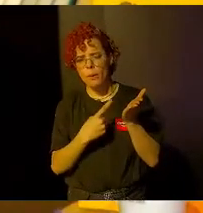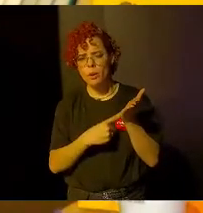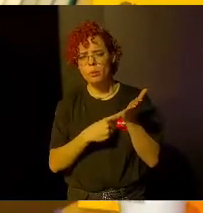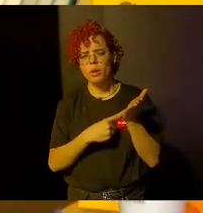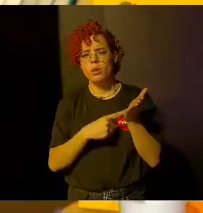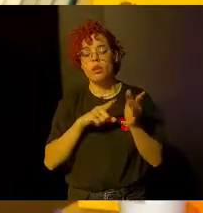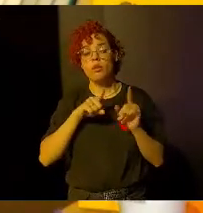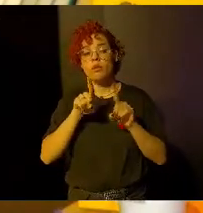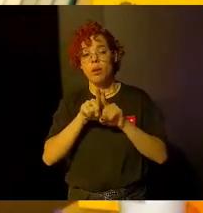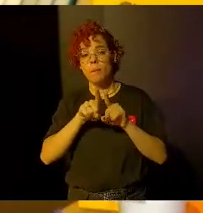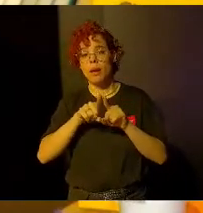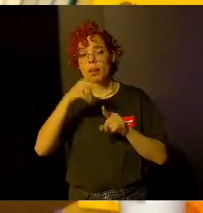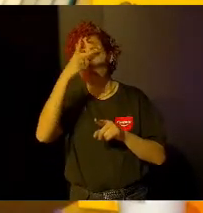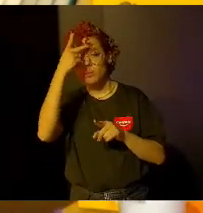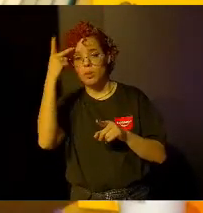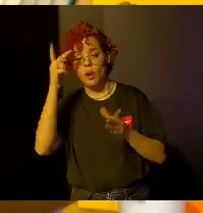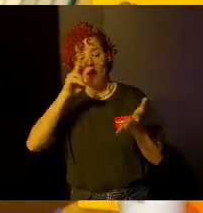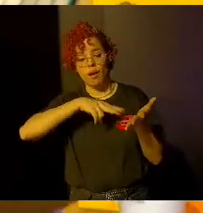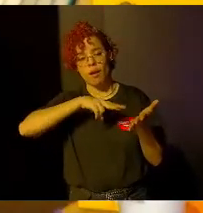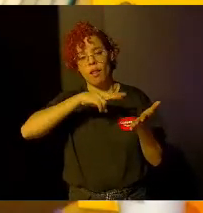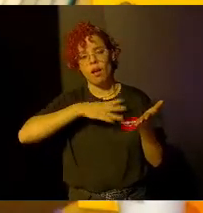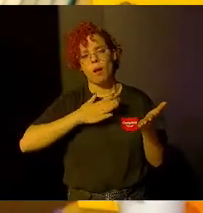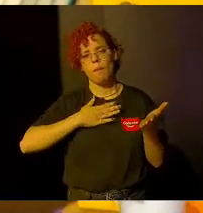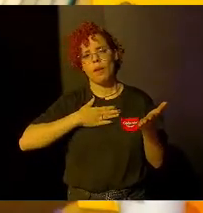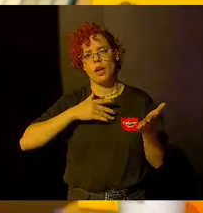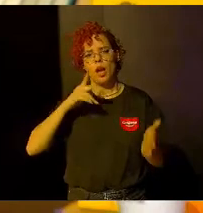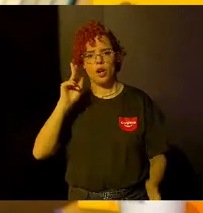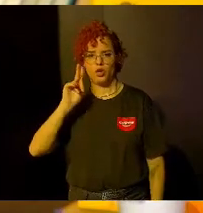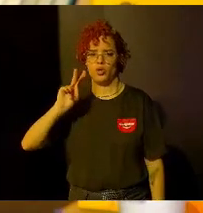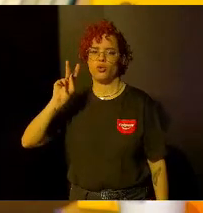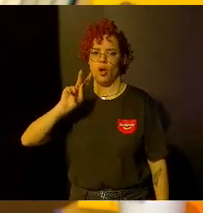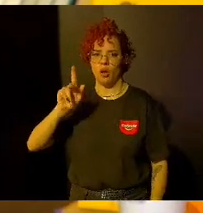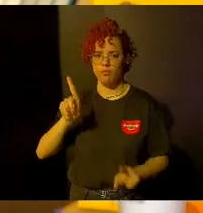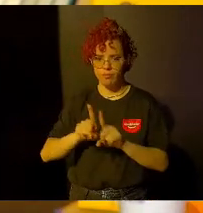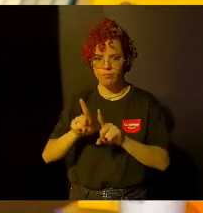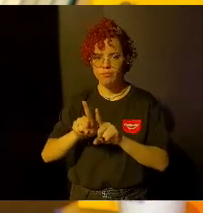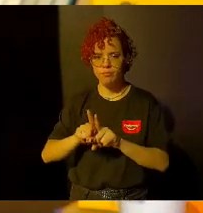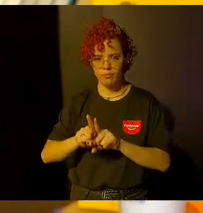e com a minha própria história não é eu